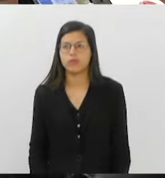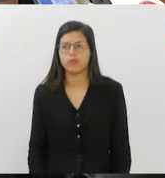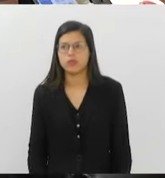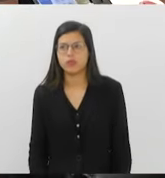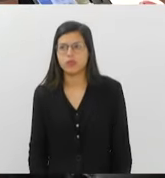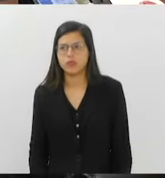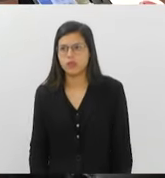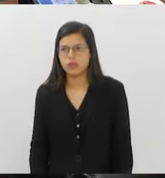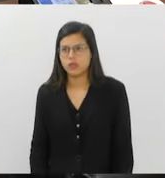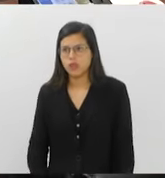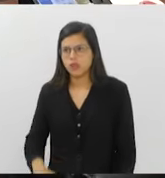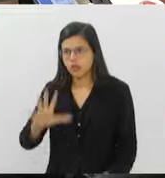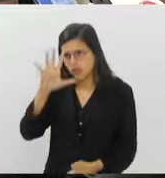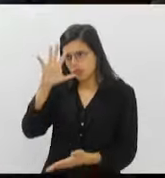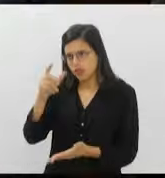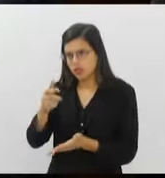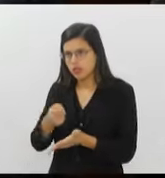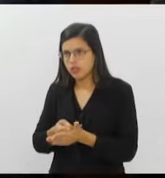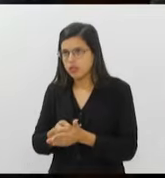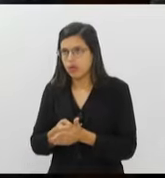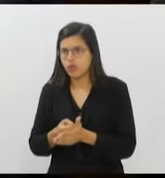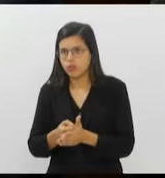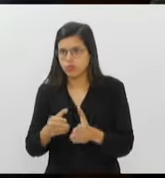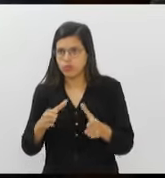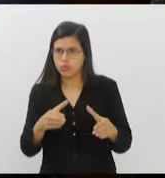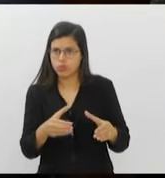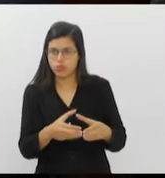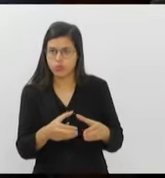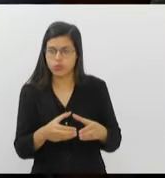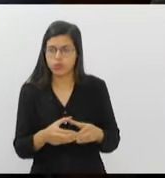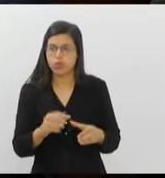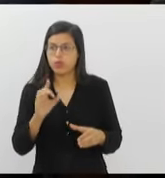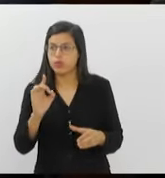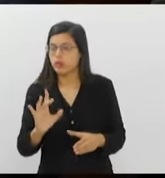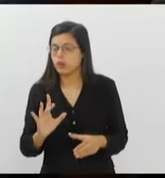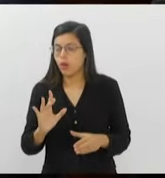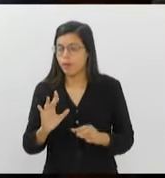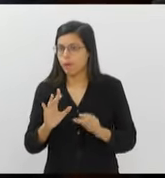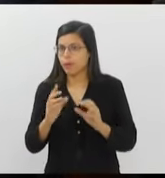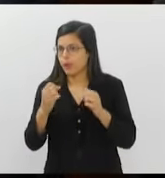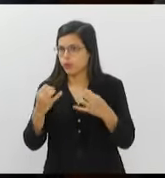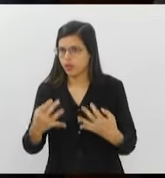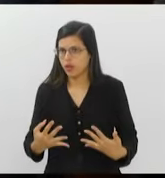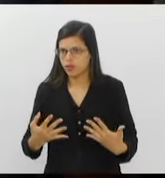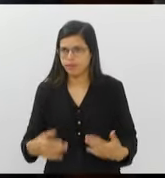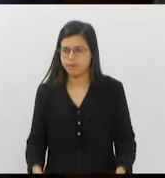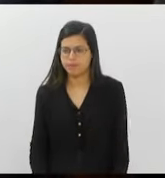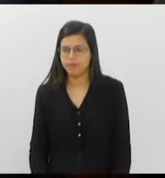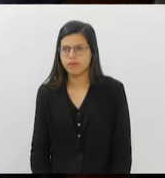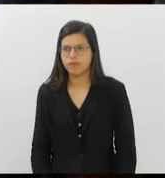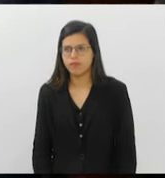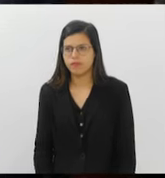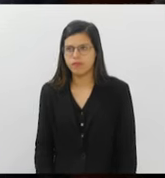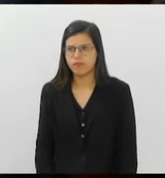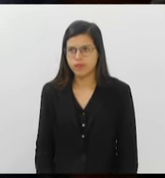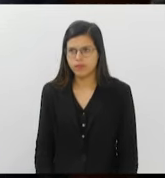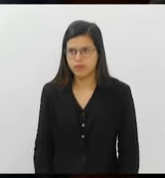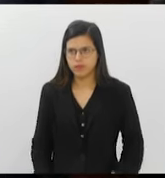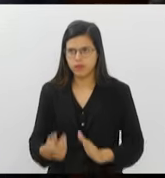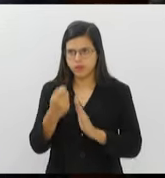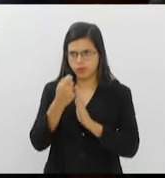é a decisão de Vossa Excelência e do colegiado. Estou pedindo, é só pra, é só para deixar claro que a matéria foi para a